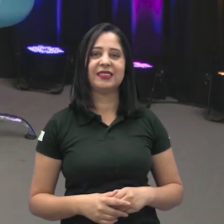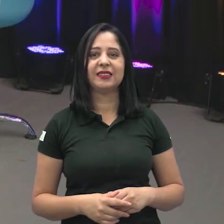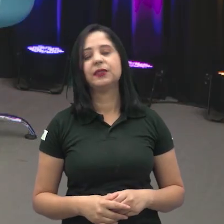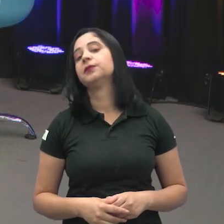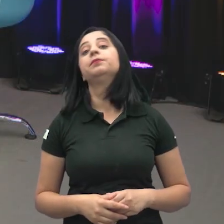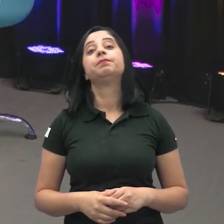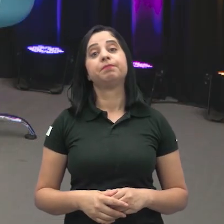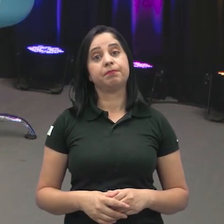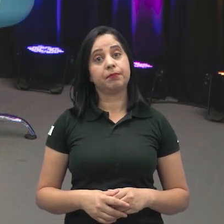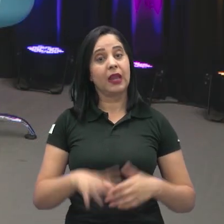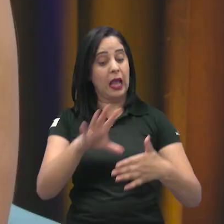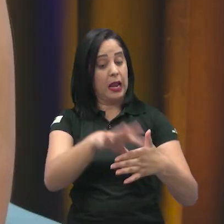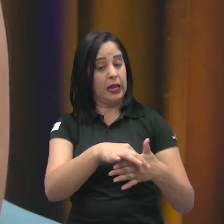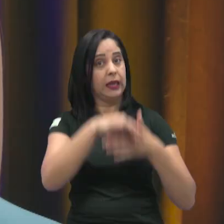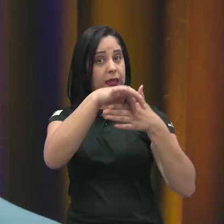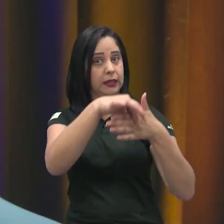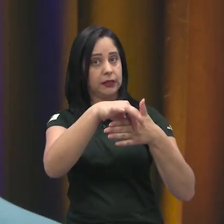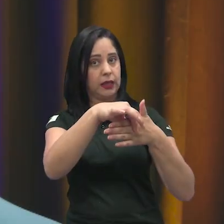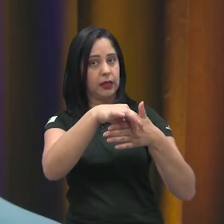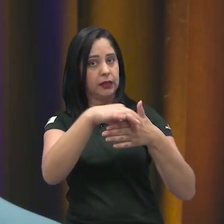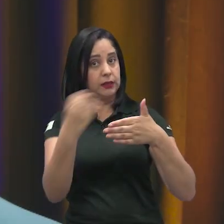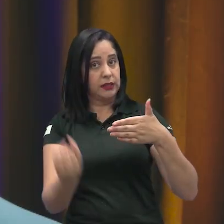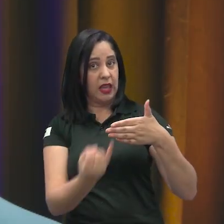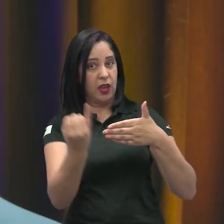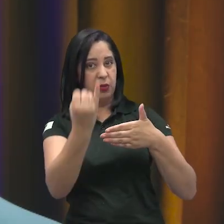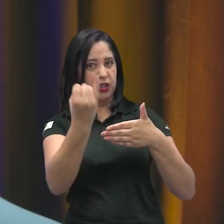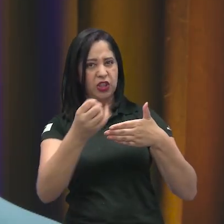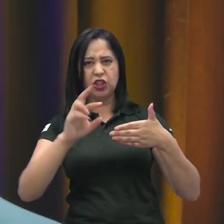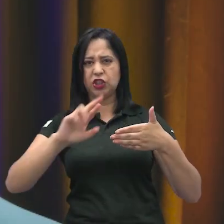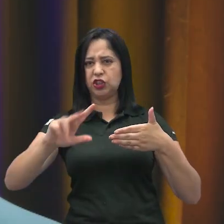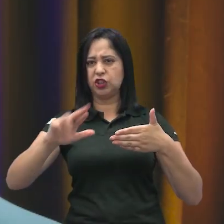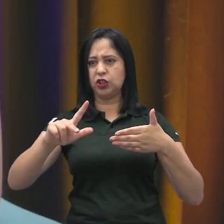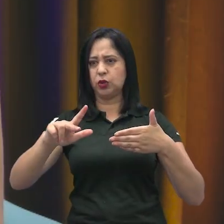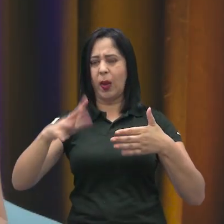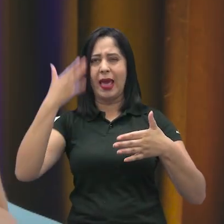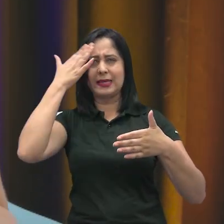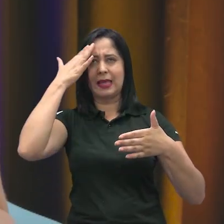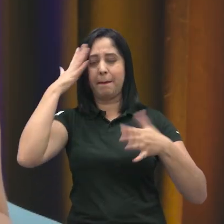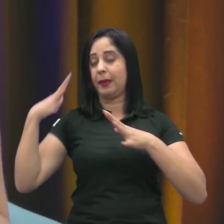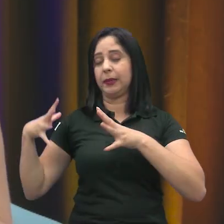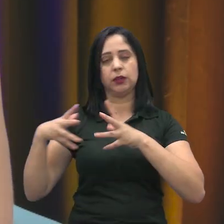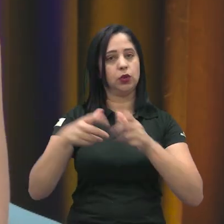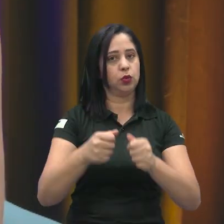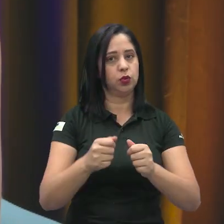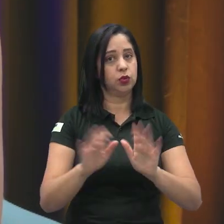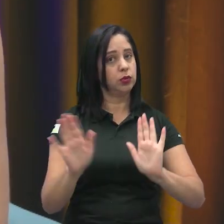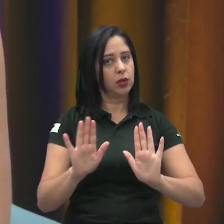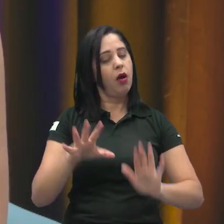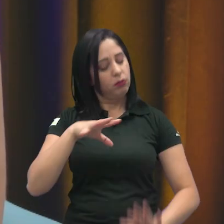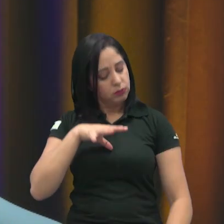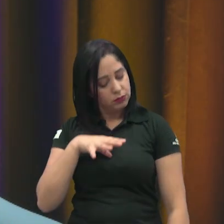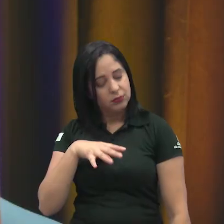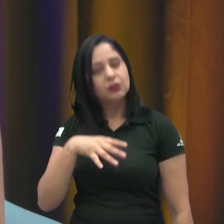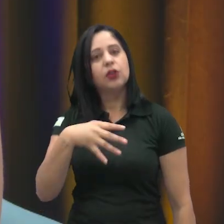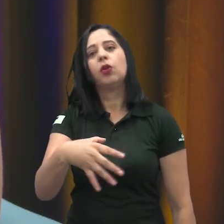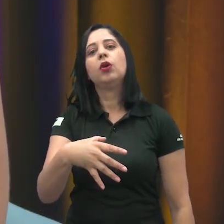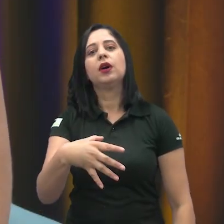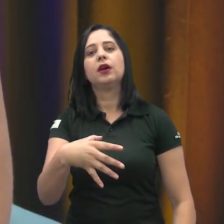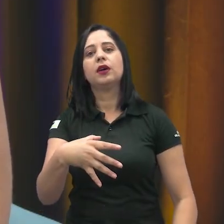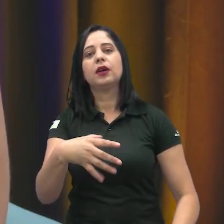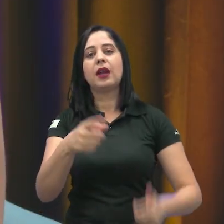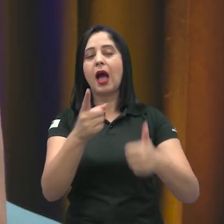Eu que agradeço. Lembrando que a liderança essencial não é sobre ter todas as respostas, mas sim sobre